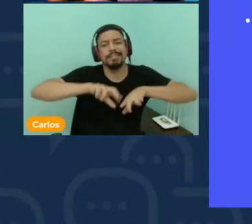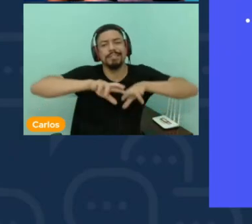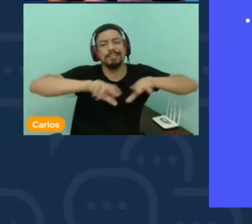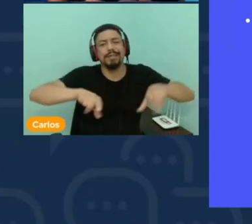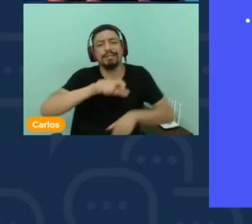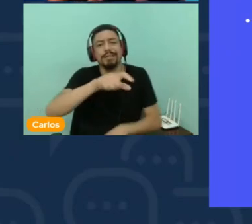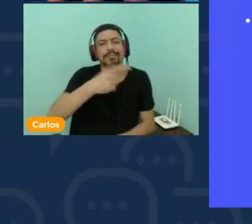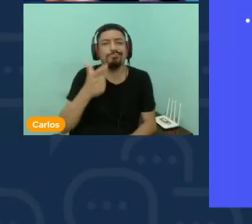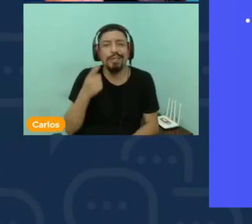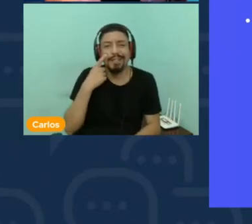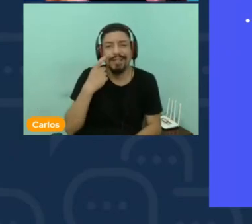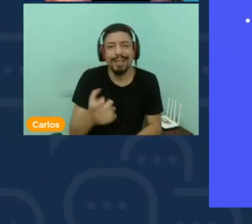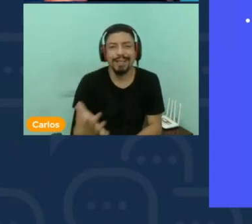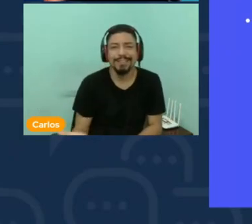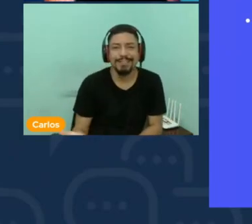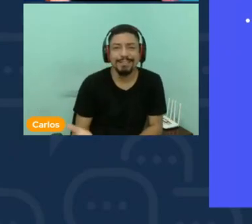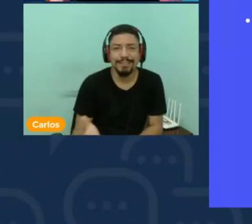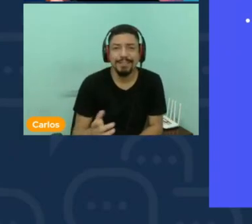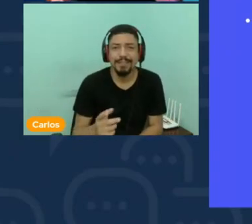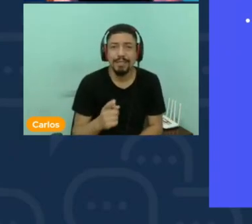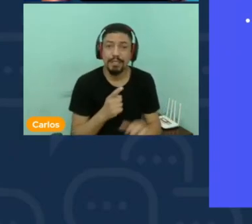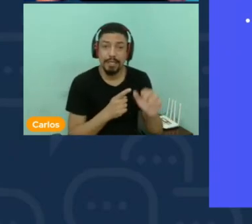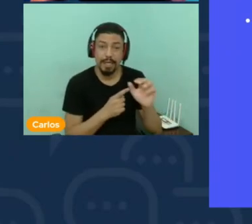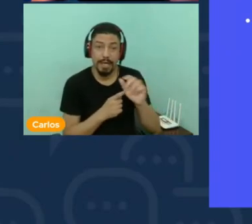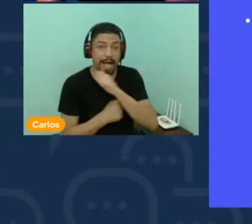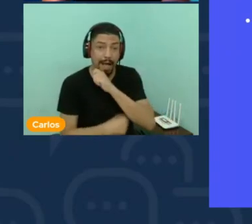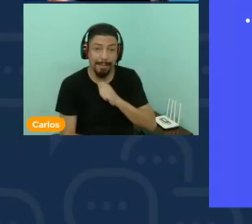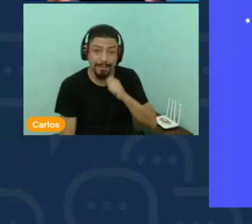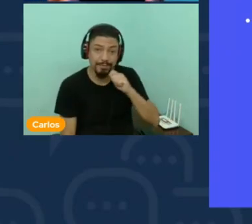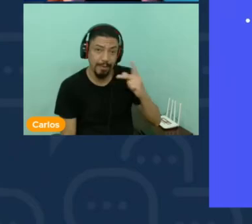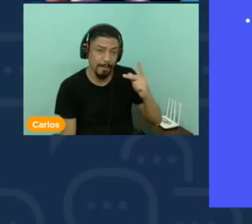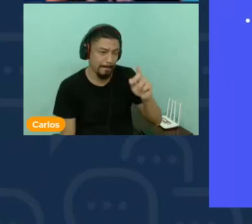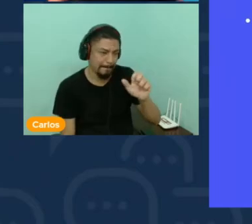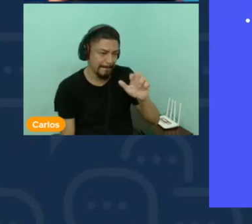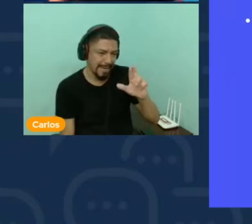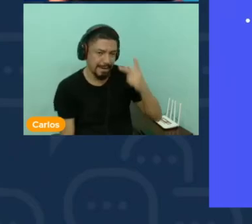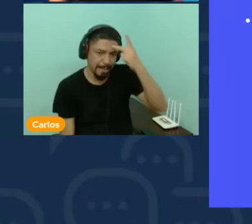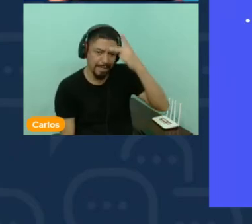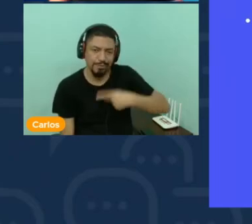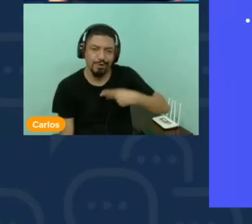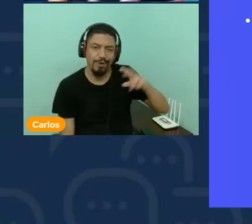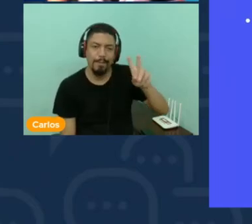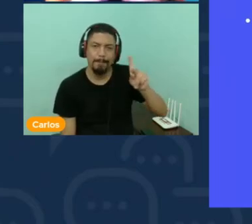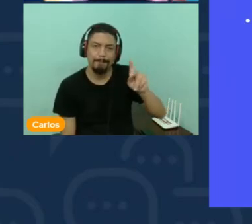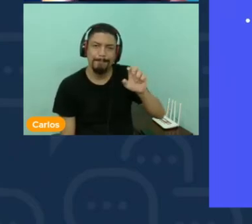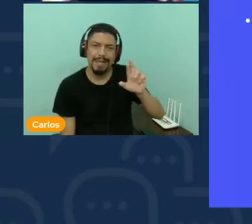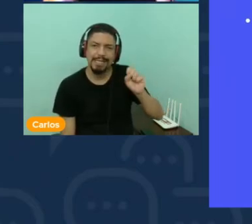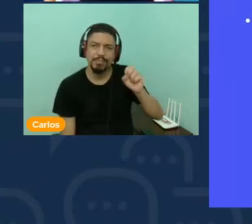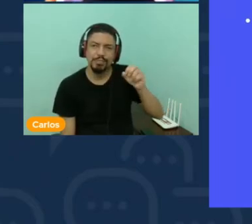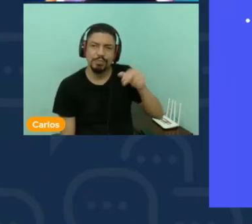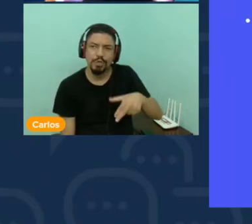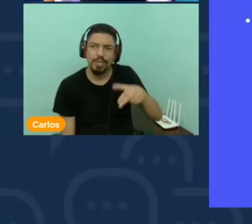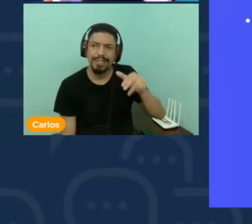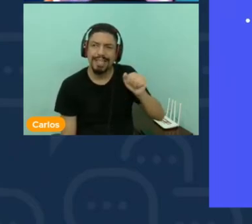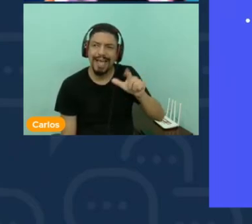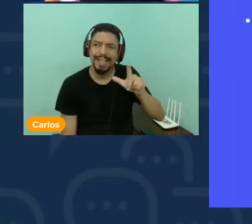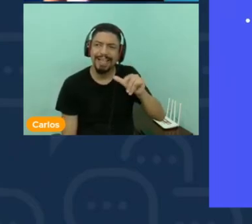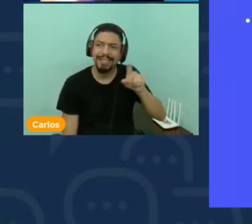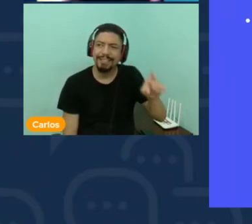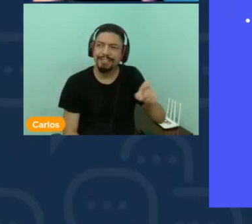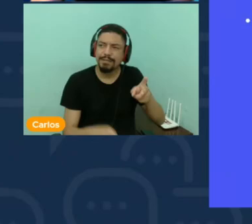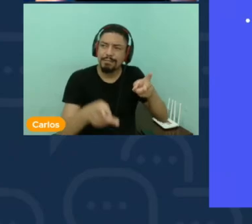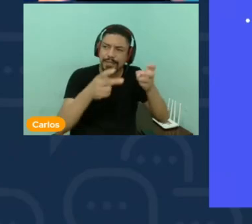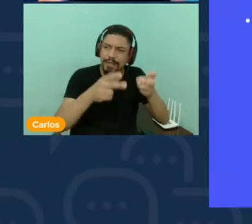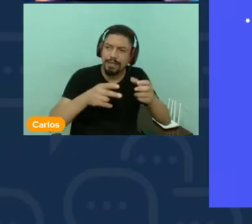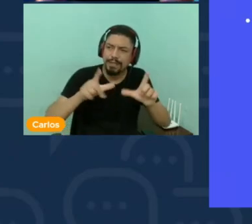se interessa. O Amazon Personalize captura o interesse ali do meu cliente, aprende com a navegação,